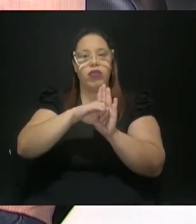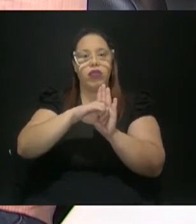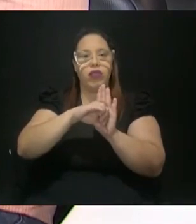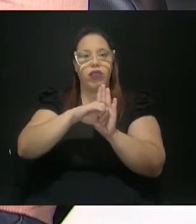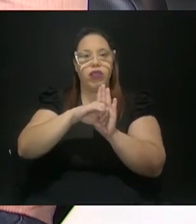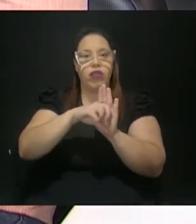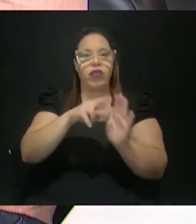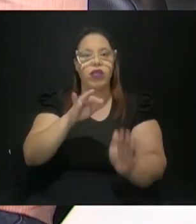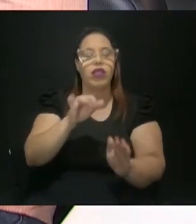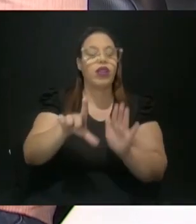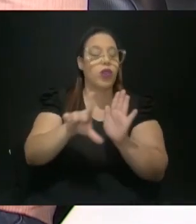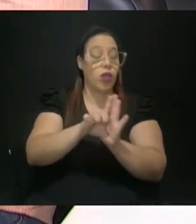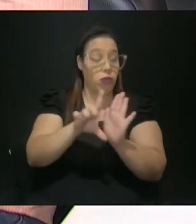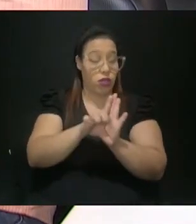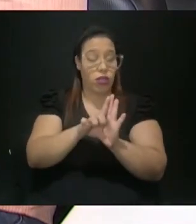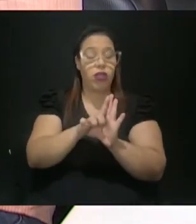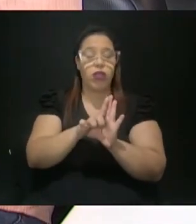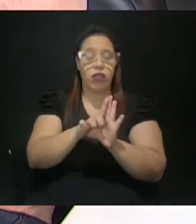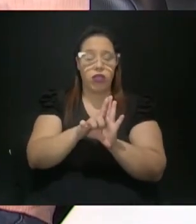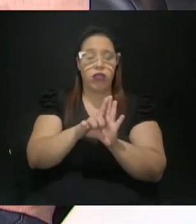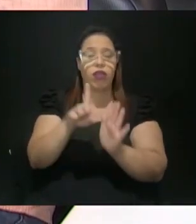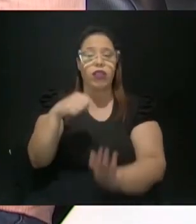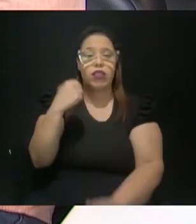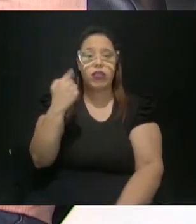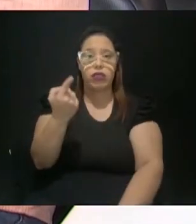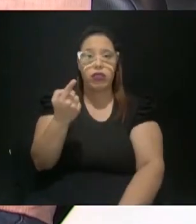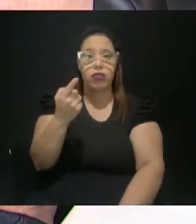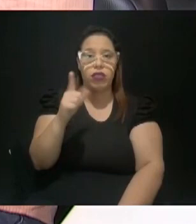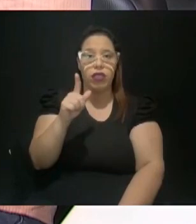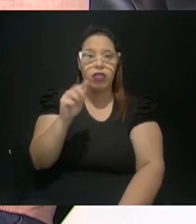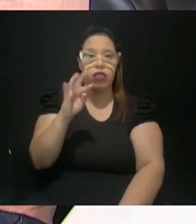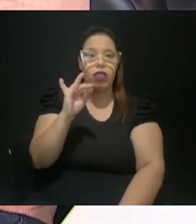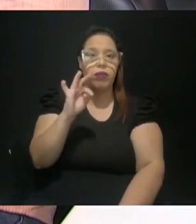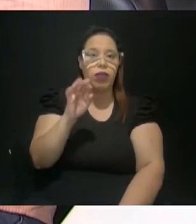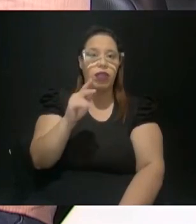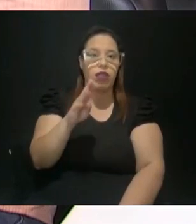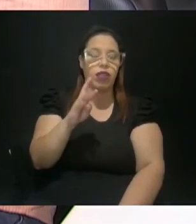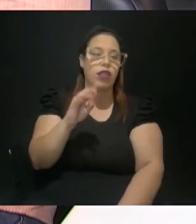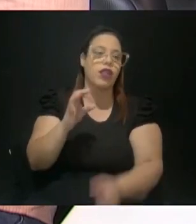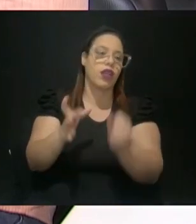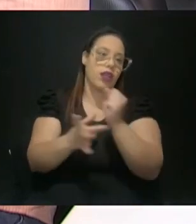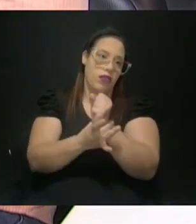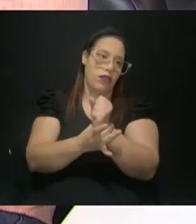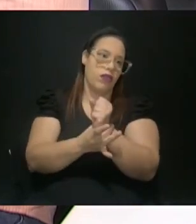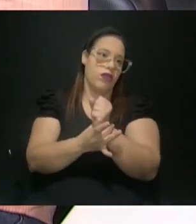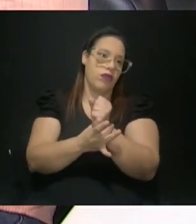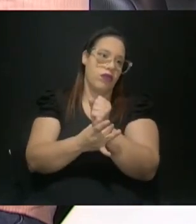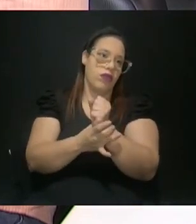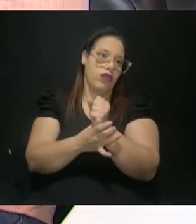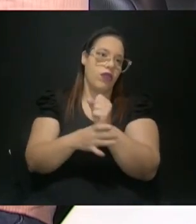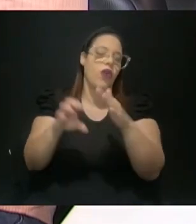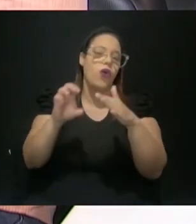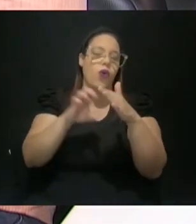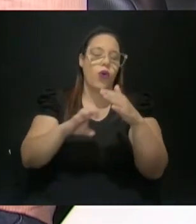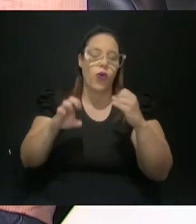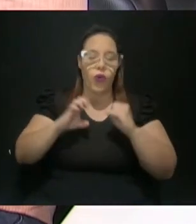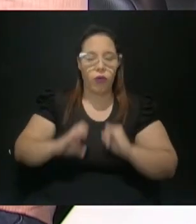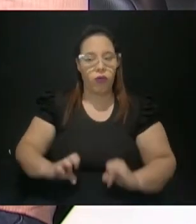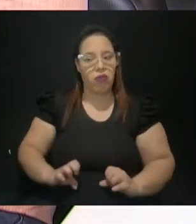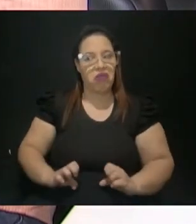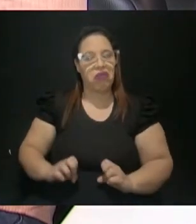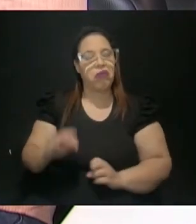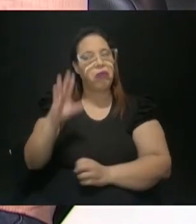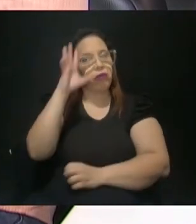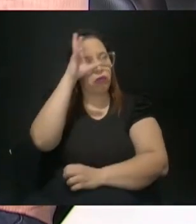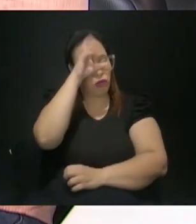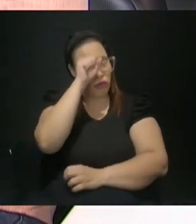né? Além do que nós temos LGPD, nós temos a cibersegurança, enfim, temos uma ética por trás que ele precisa aprender para